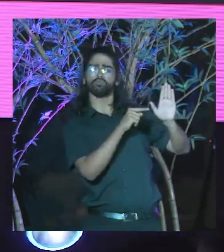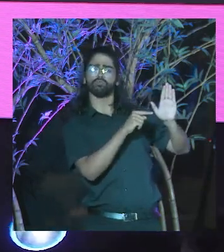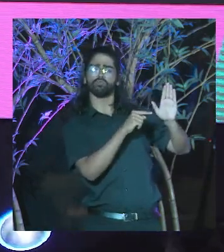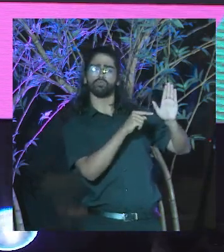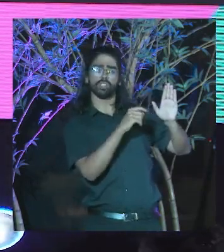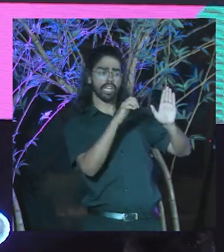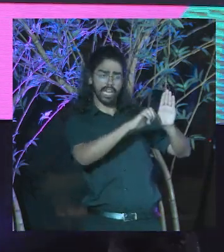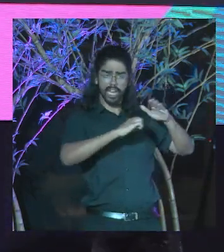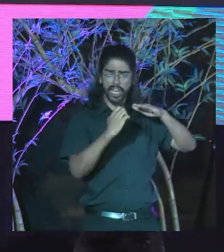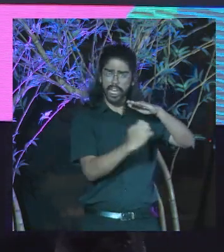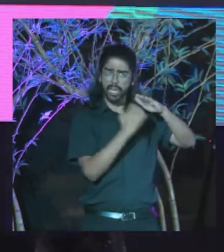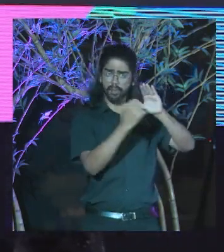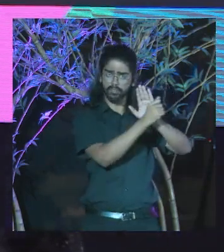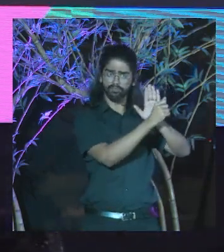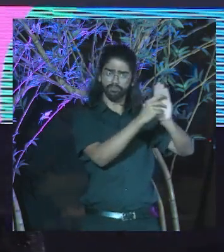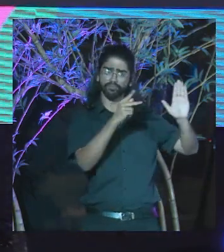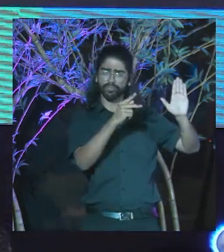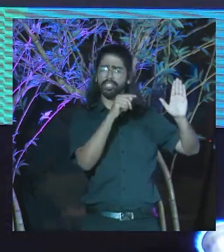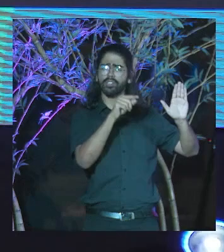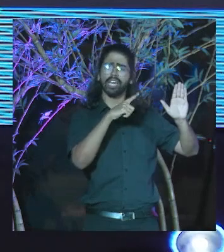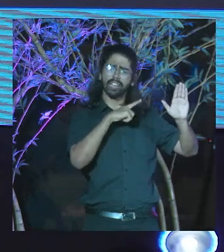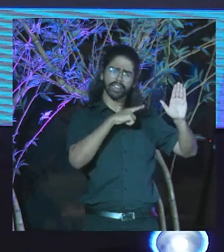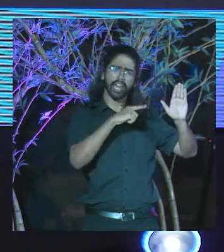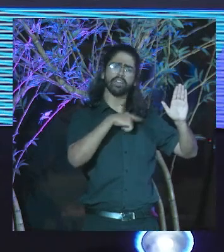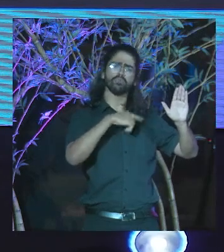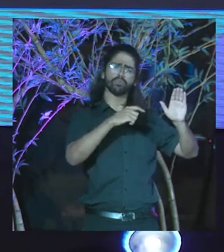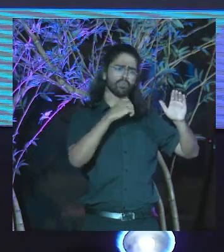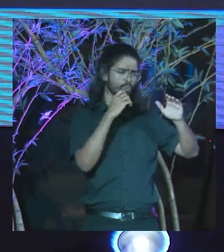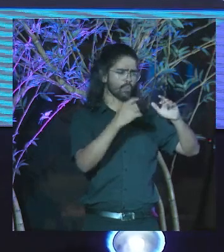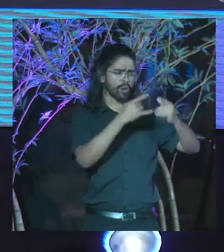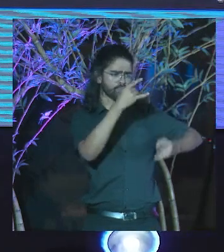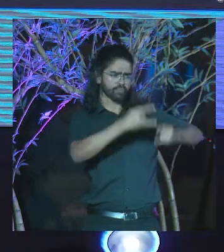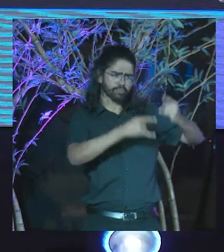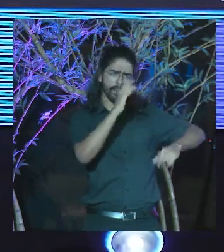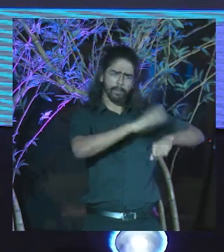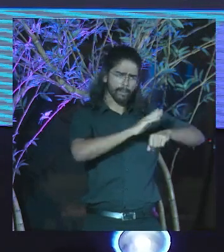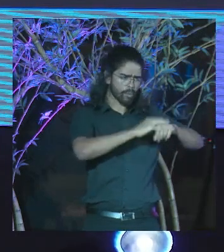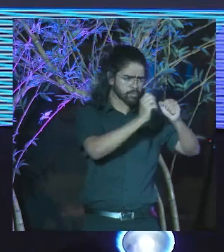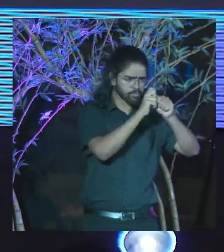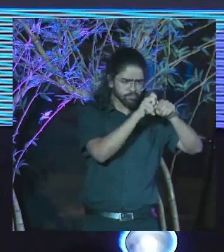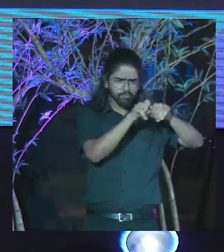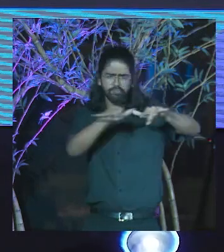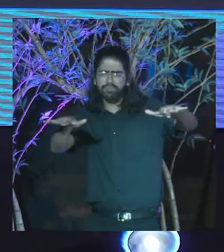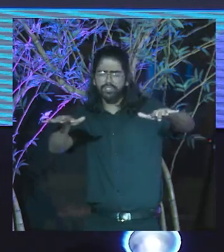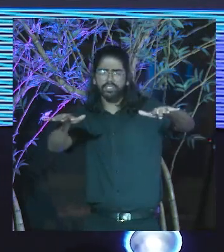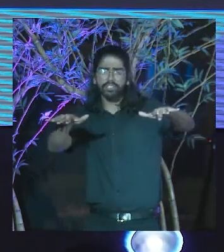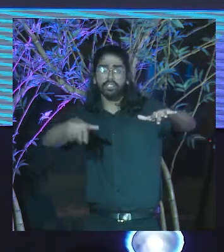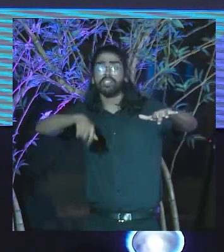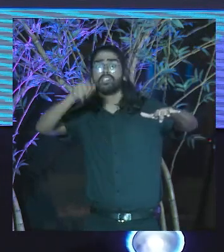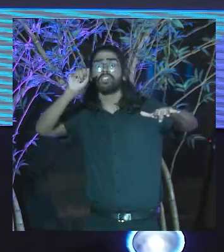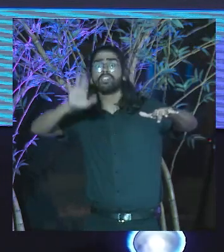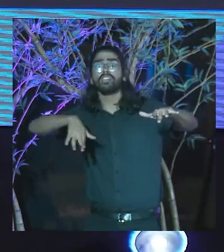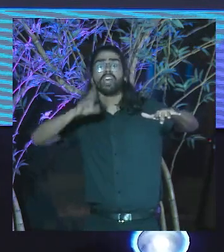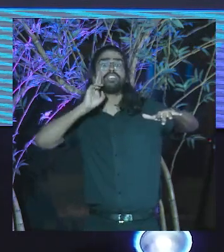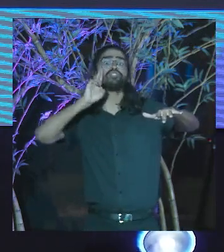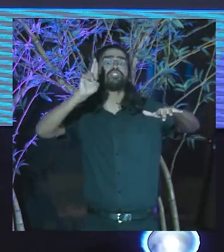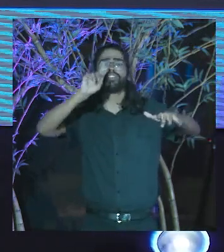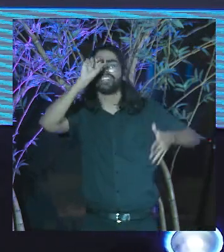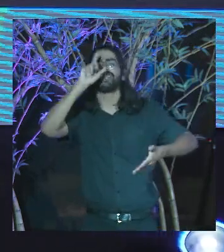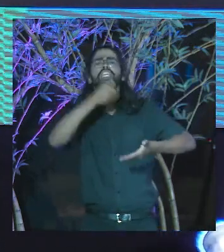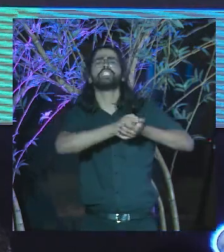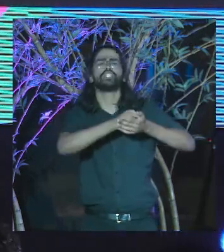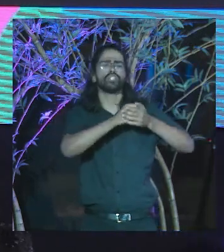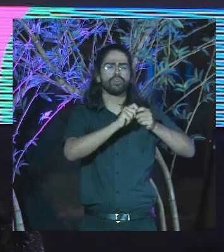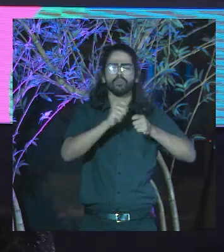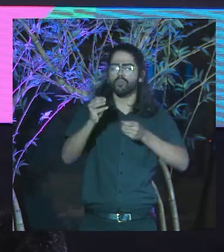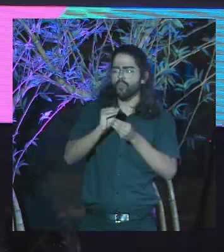Em empresas de software, tem um sistema que distribui atividades de programação. Quem é o chefe que determina as atividades dentro do